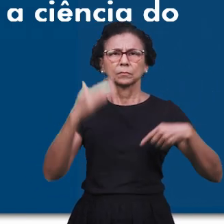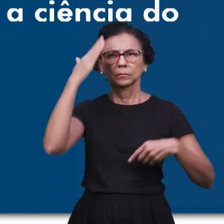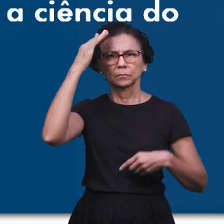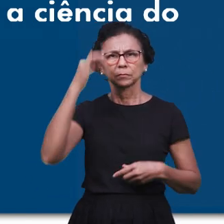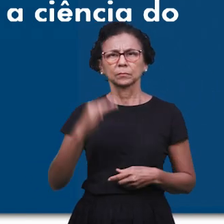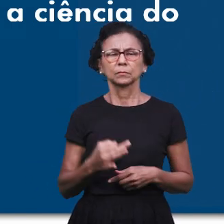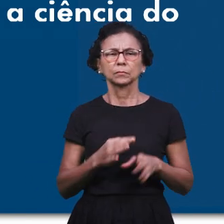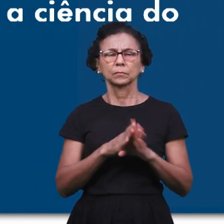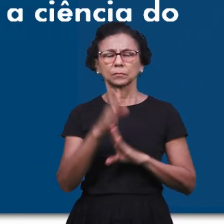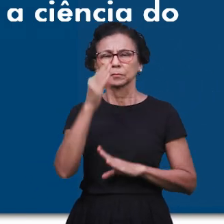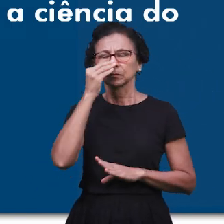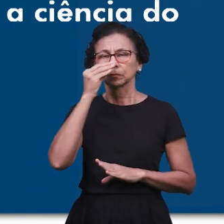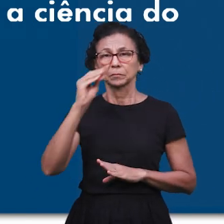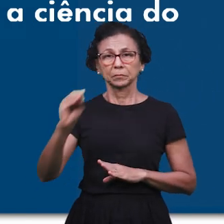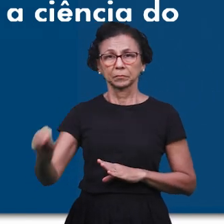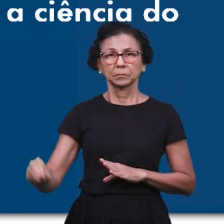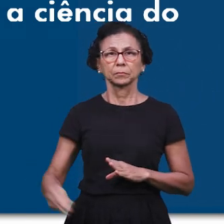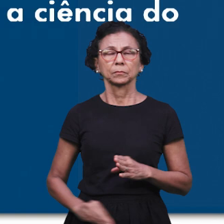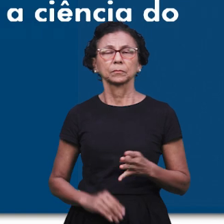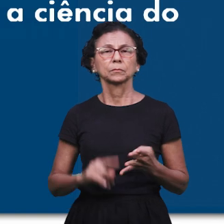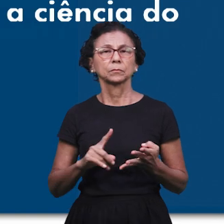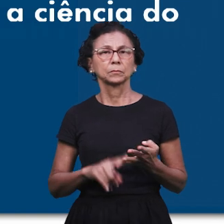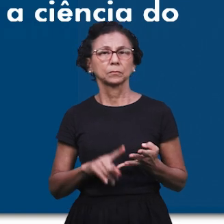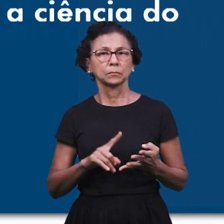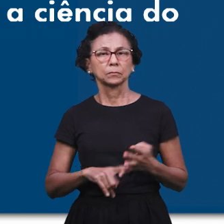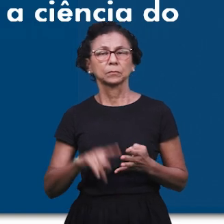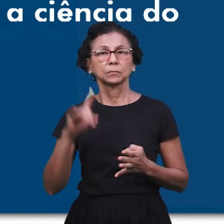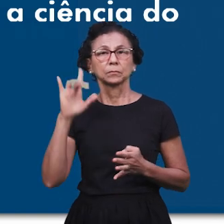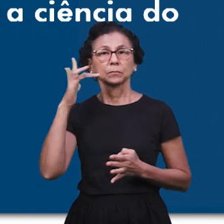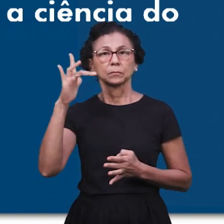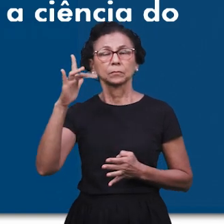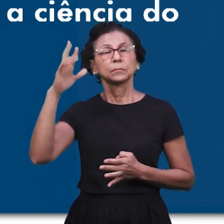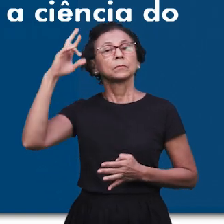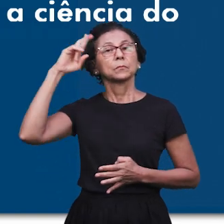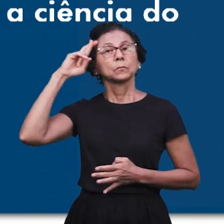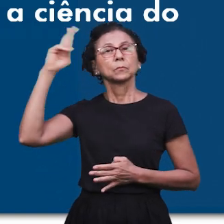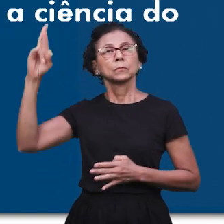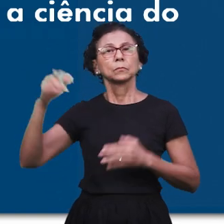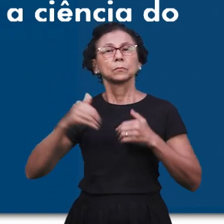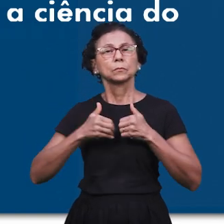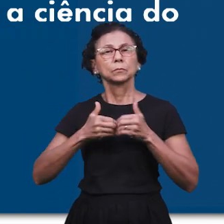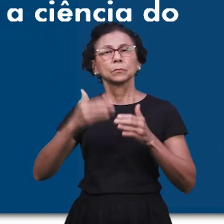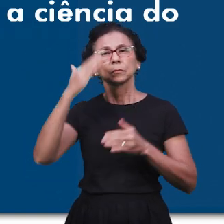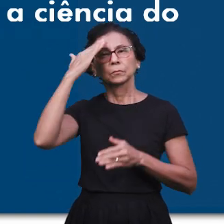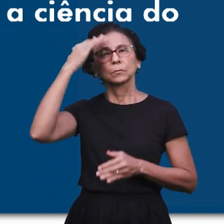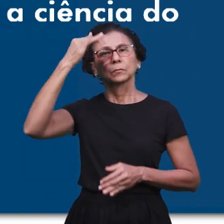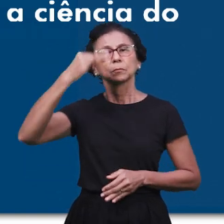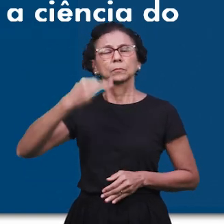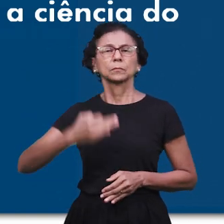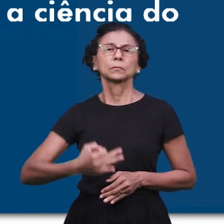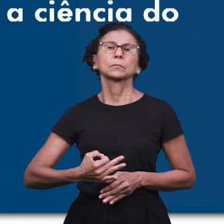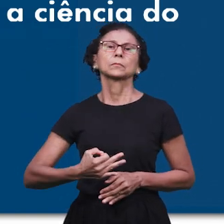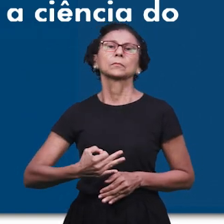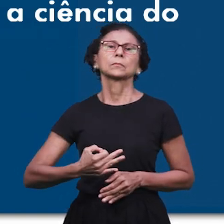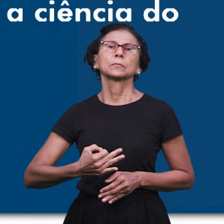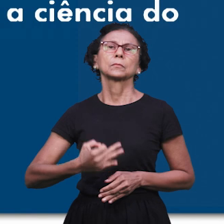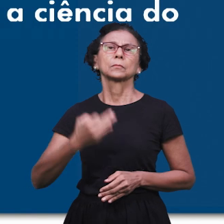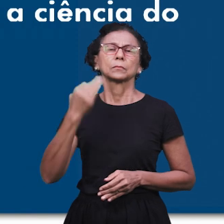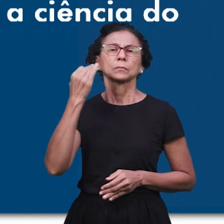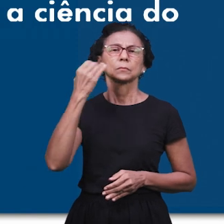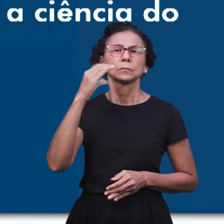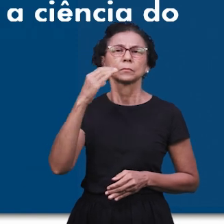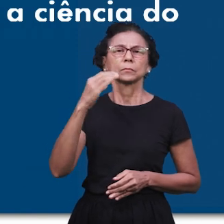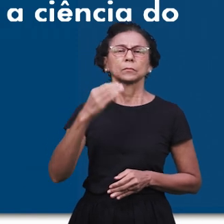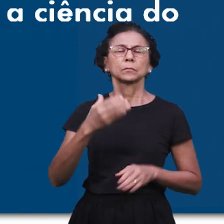a instrução. Um outro versículo. O temor do Senhor é o princípio da sabedoria, e a ciência